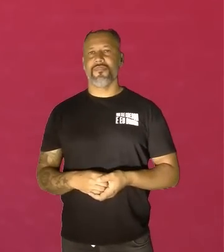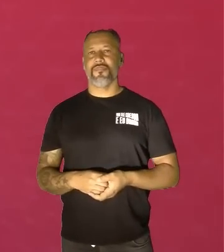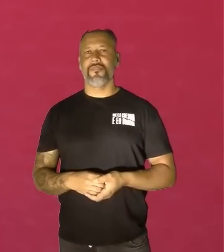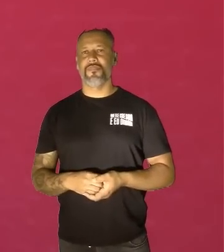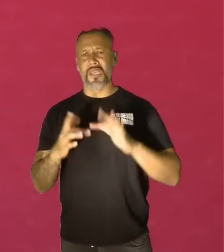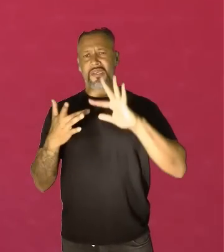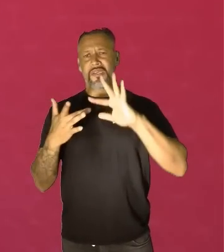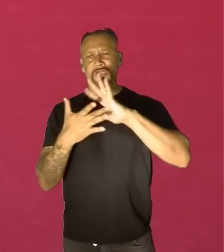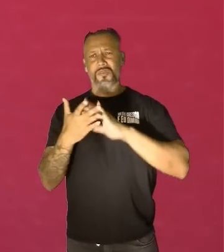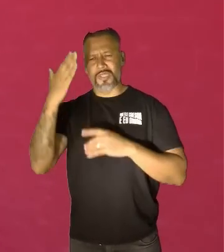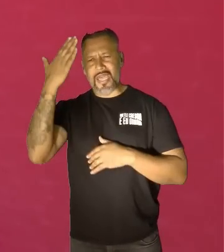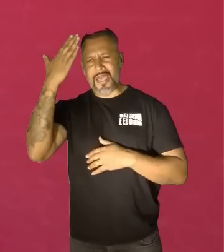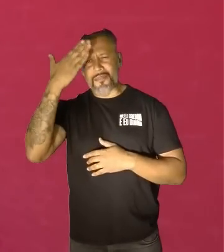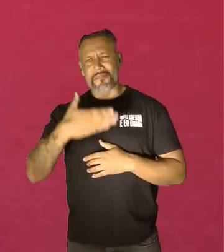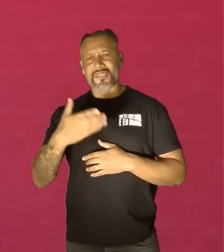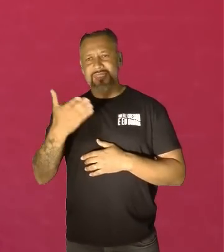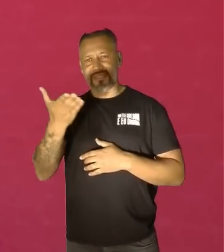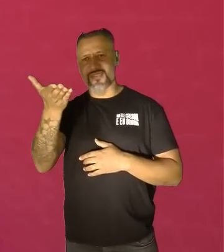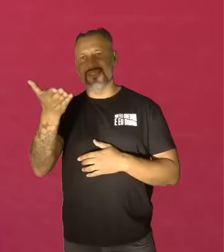Jesus está aqui.